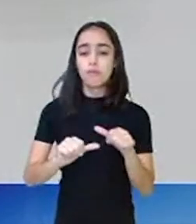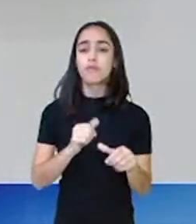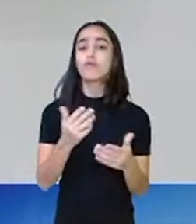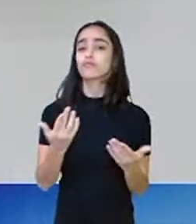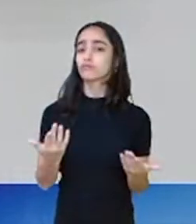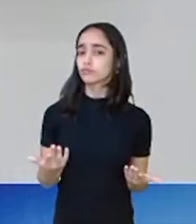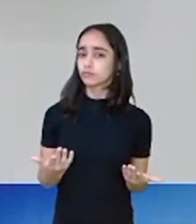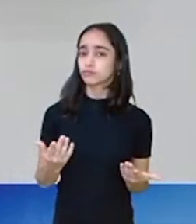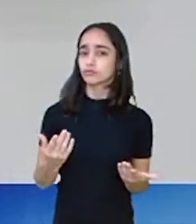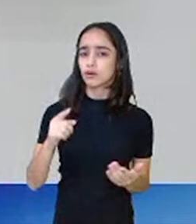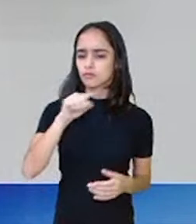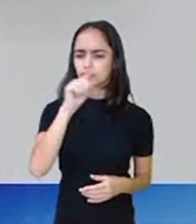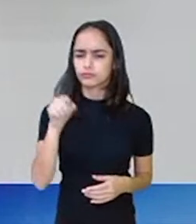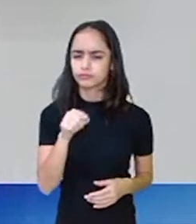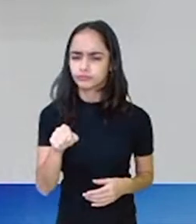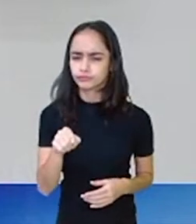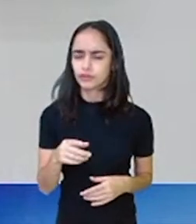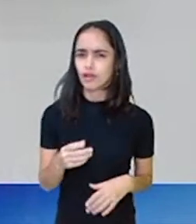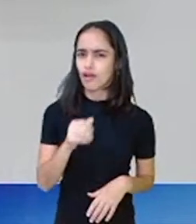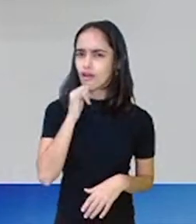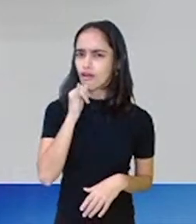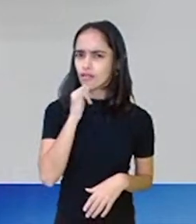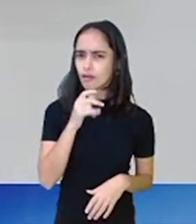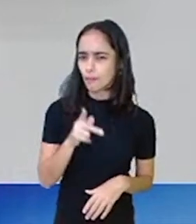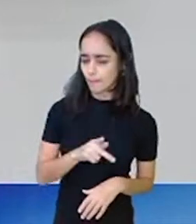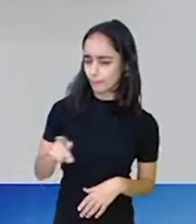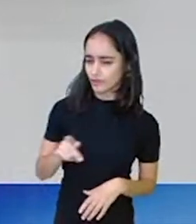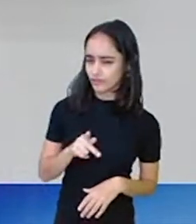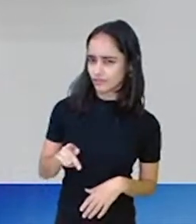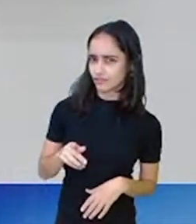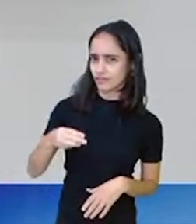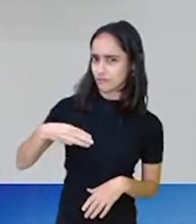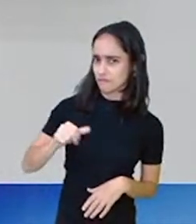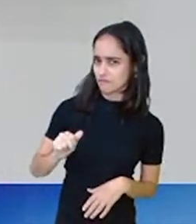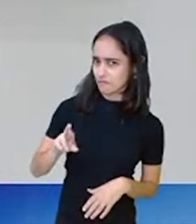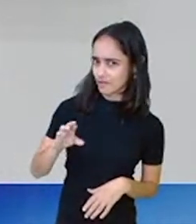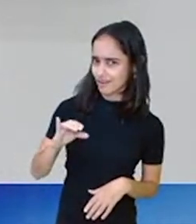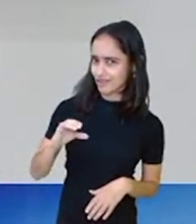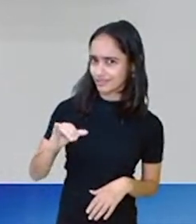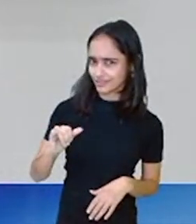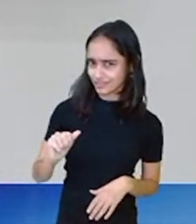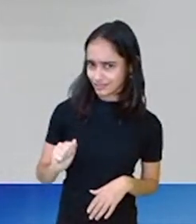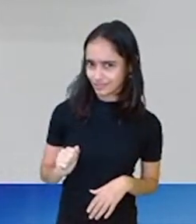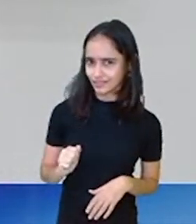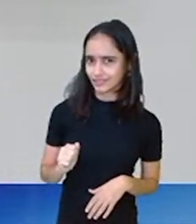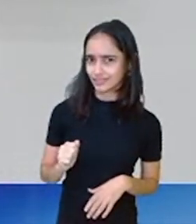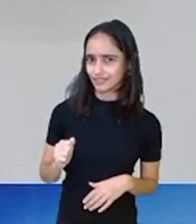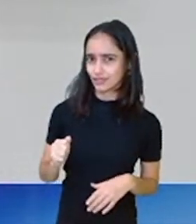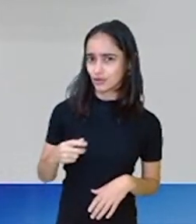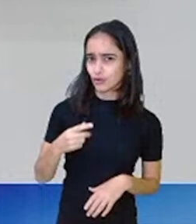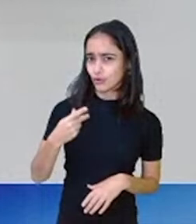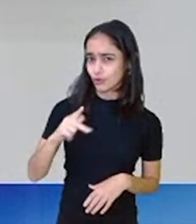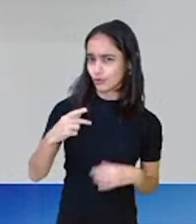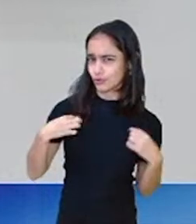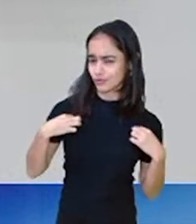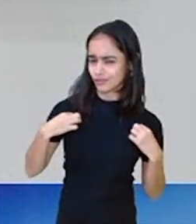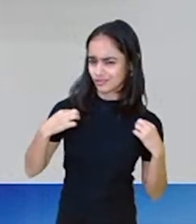professora Márcia, a sua camisa é